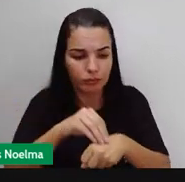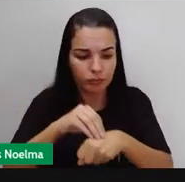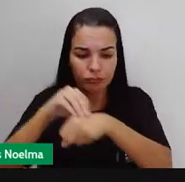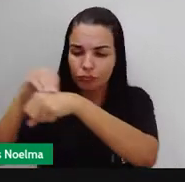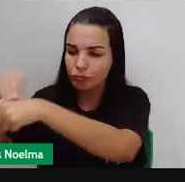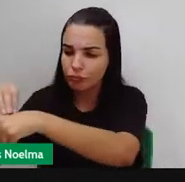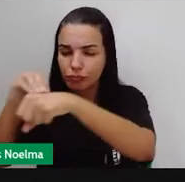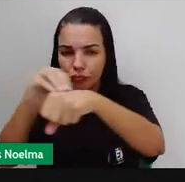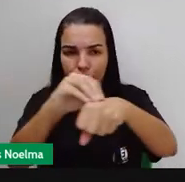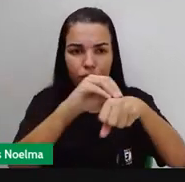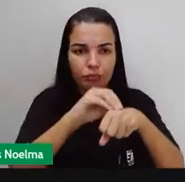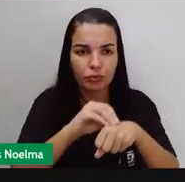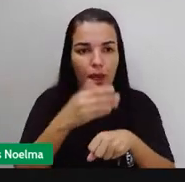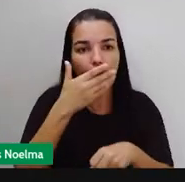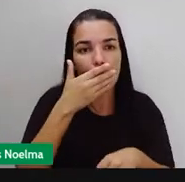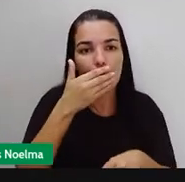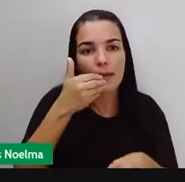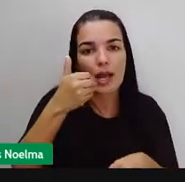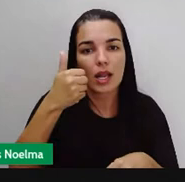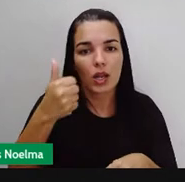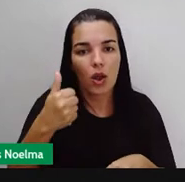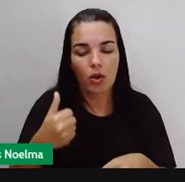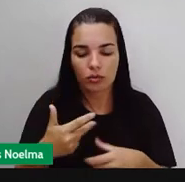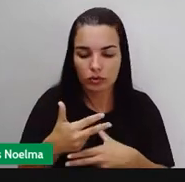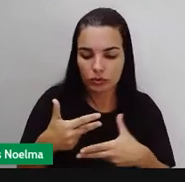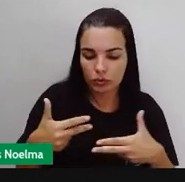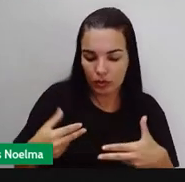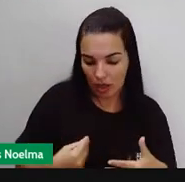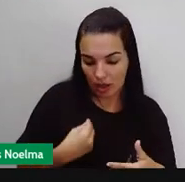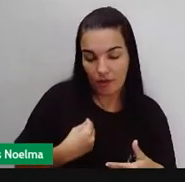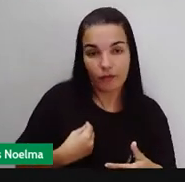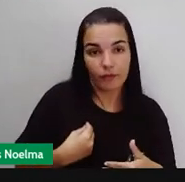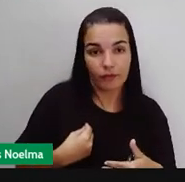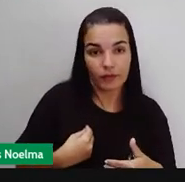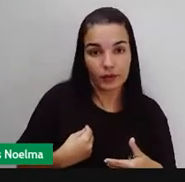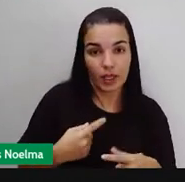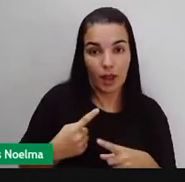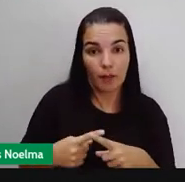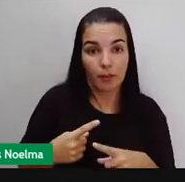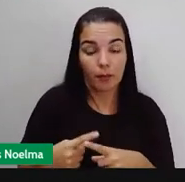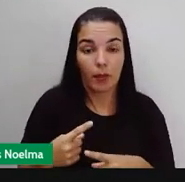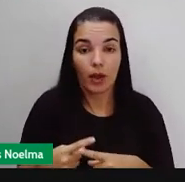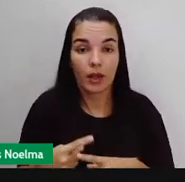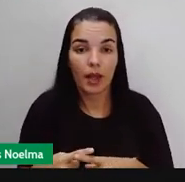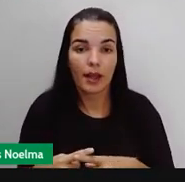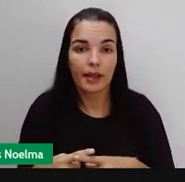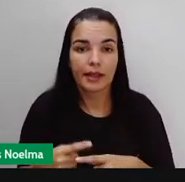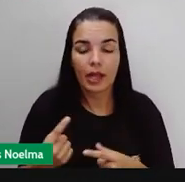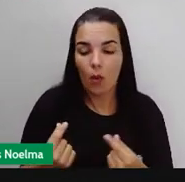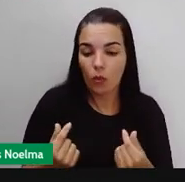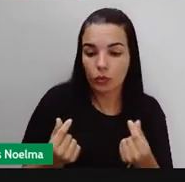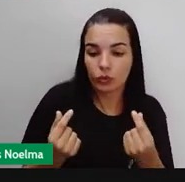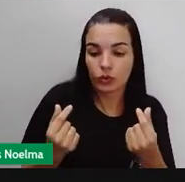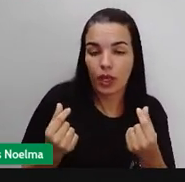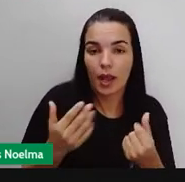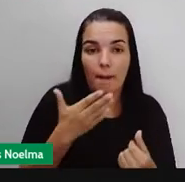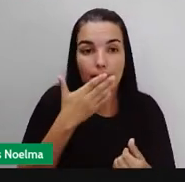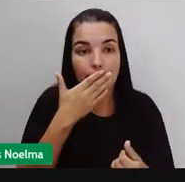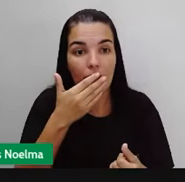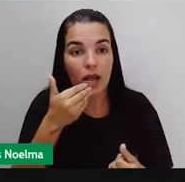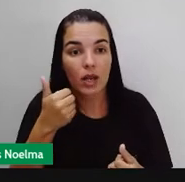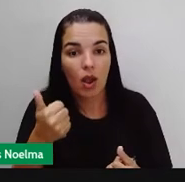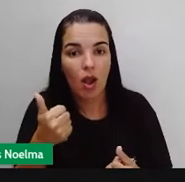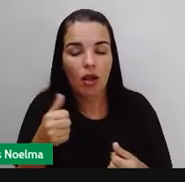condições de vida, por conta de um emprego melhor, né? Uma renda que será provavelmente melhor. E